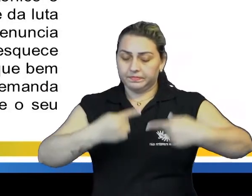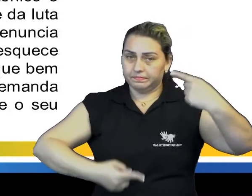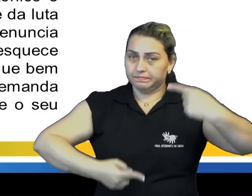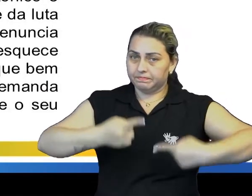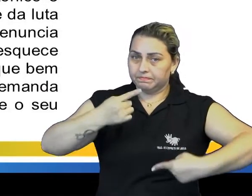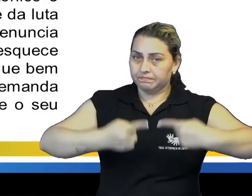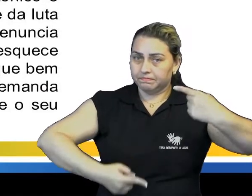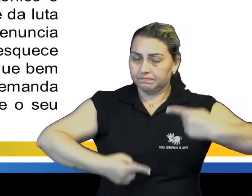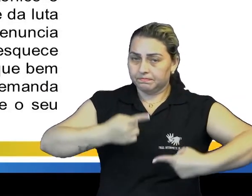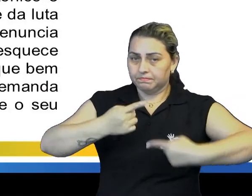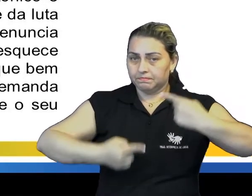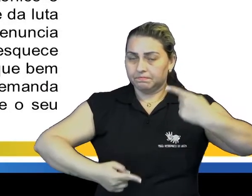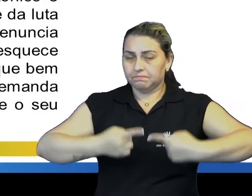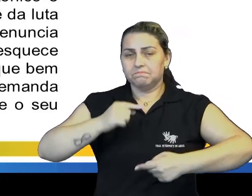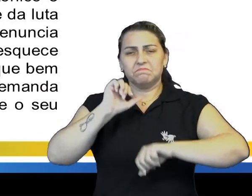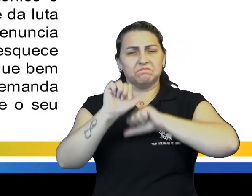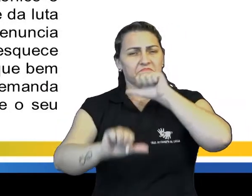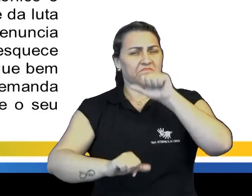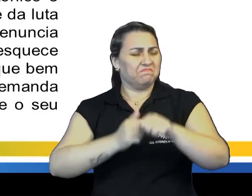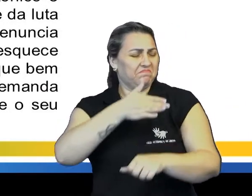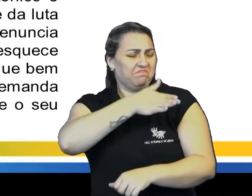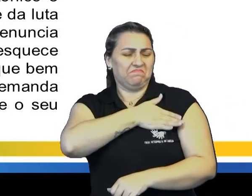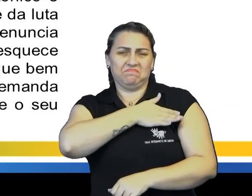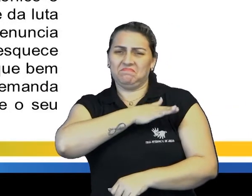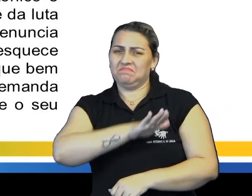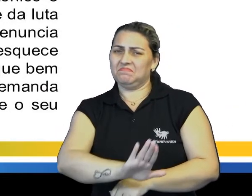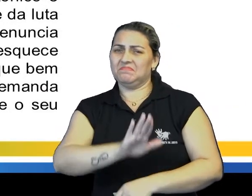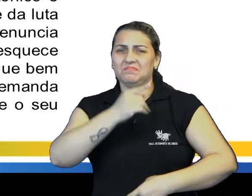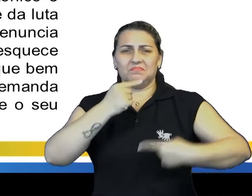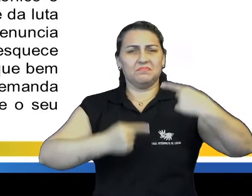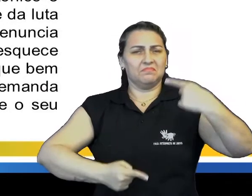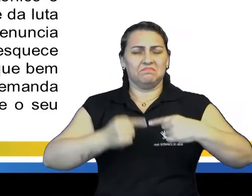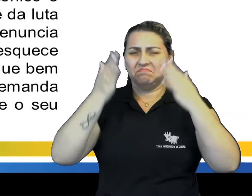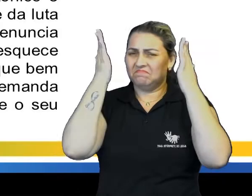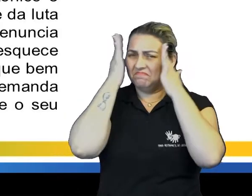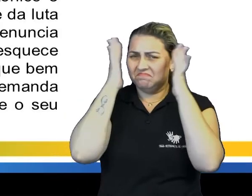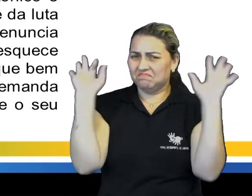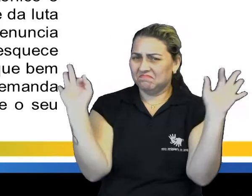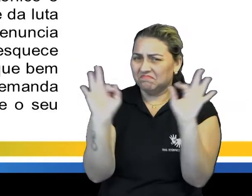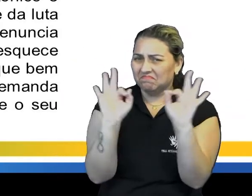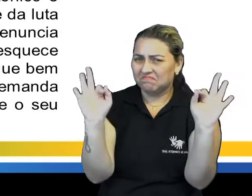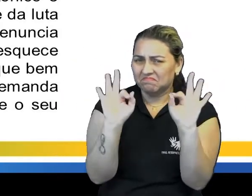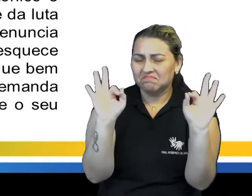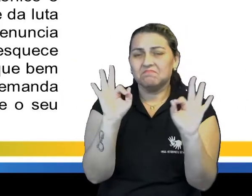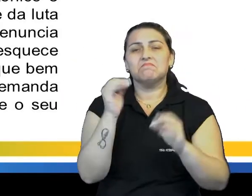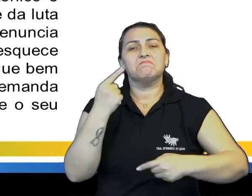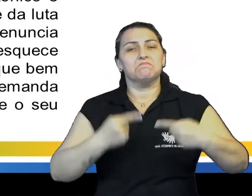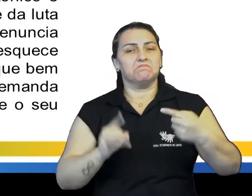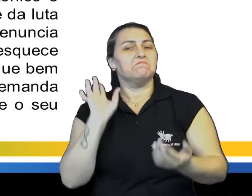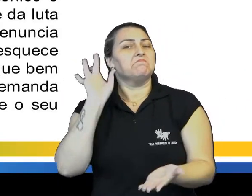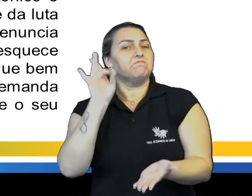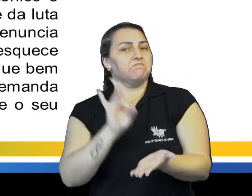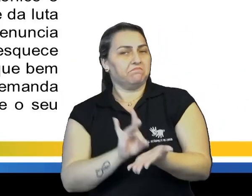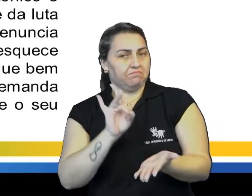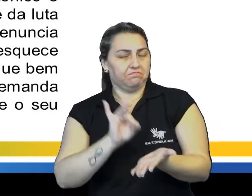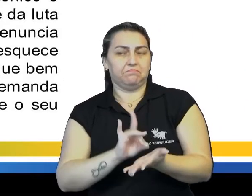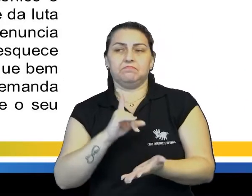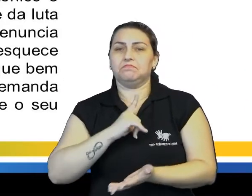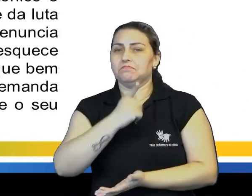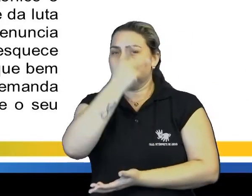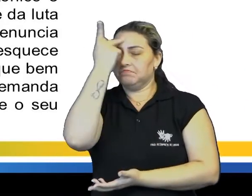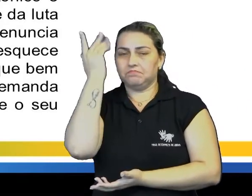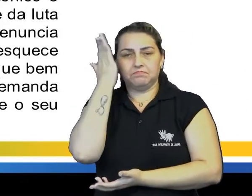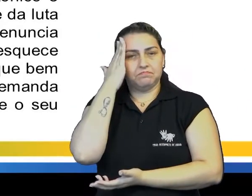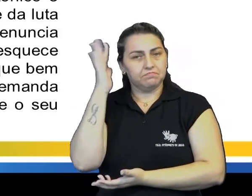política. Professor, eu odeio política, eu não gosto de política, eu não entendo política. Realmente muita gente não